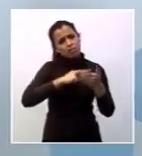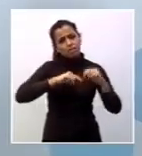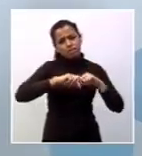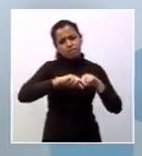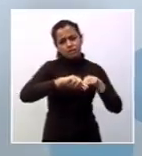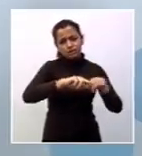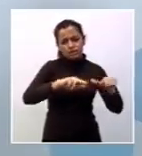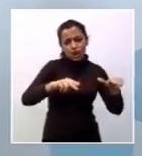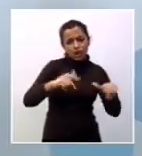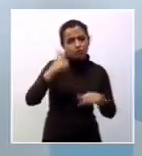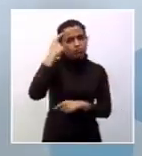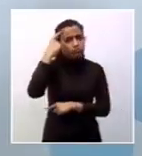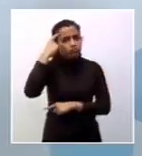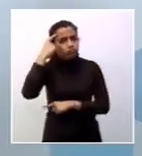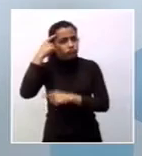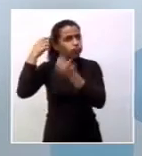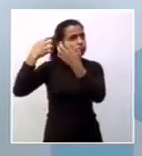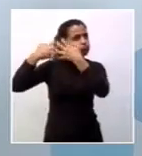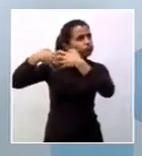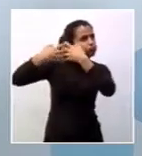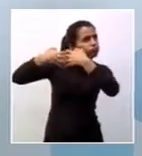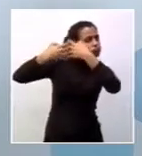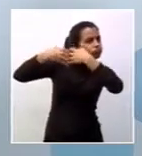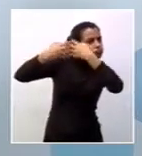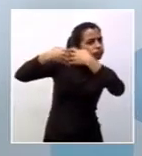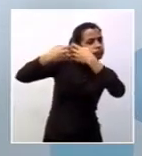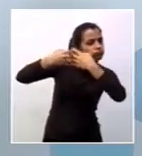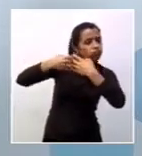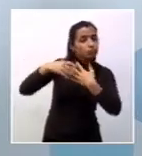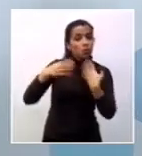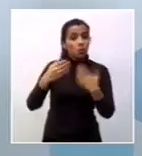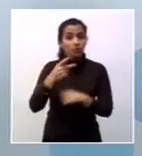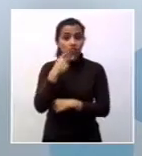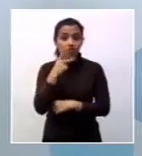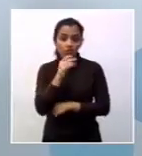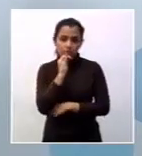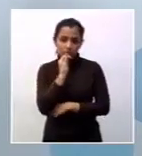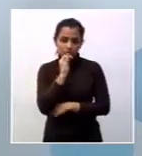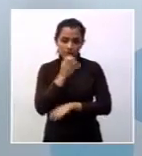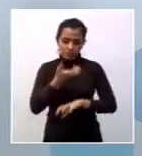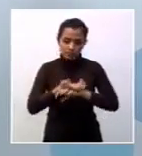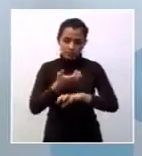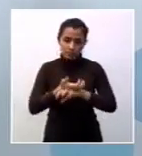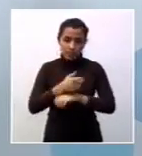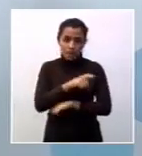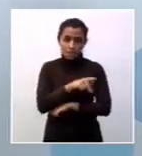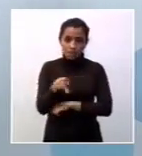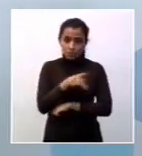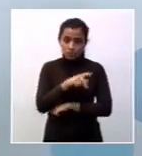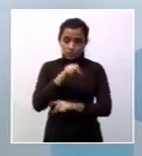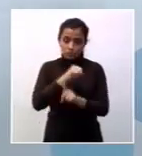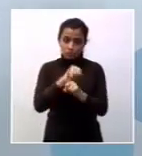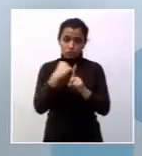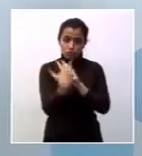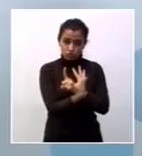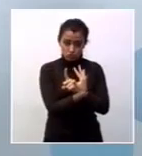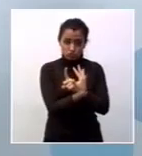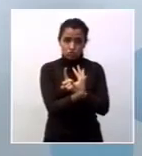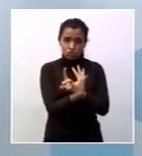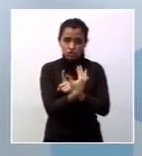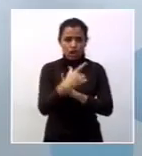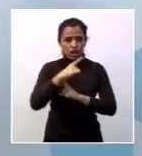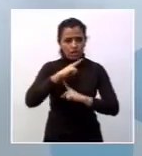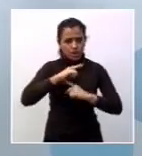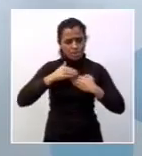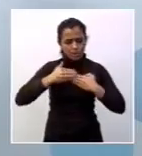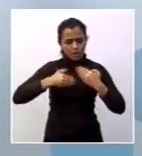de pensamento, né? Quando a gente fala sobre as nossas disciplinas, por exemplo, eu sou de sociologia, existem várias correntes da sociologia,